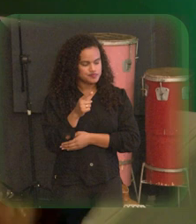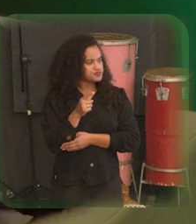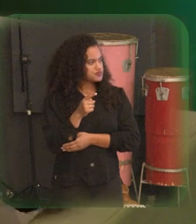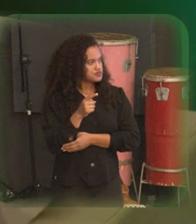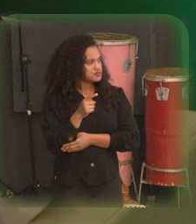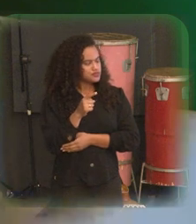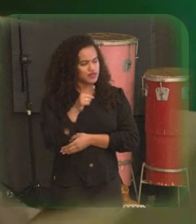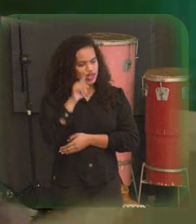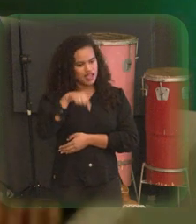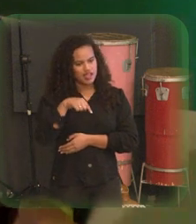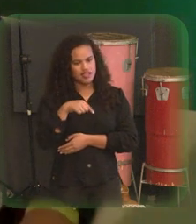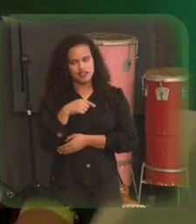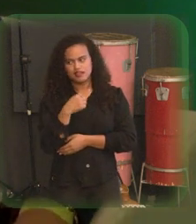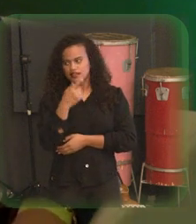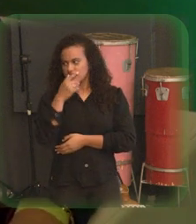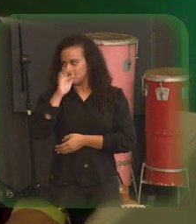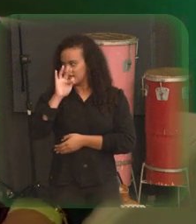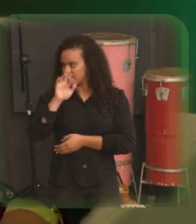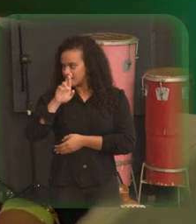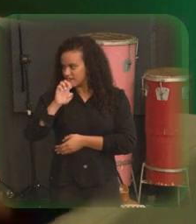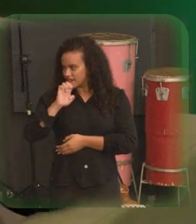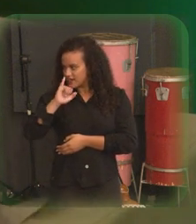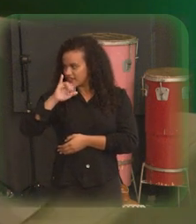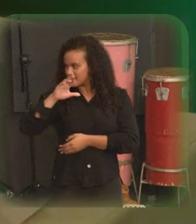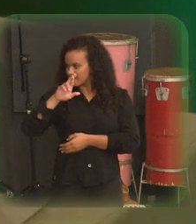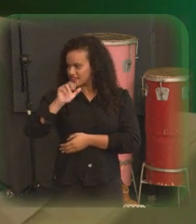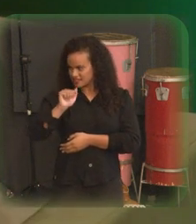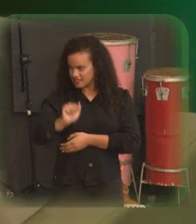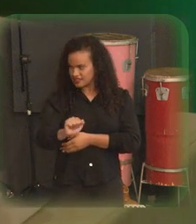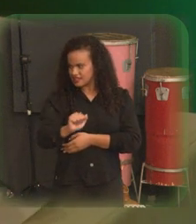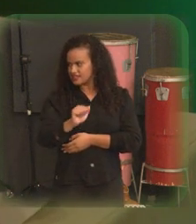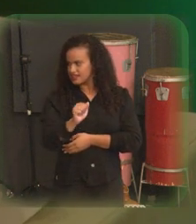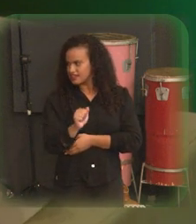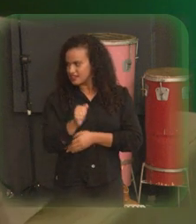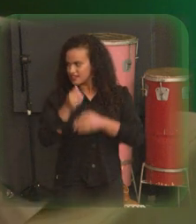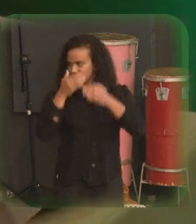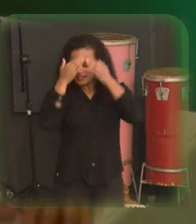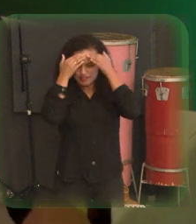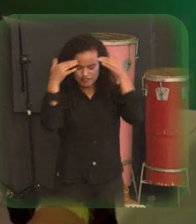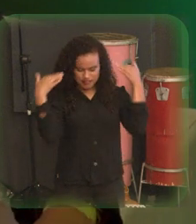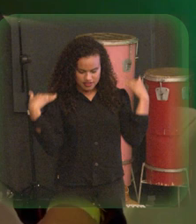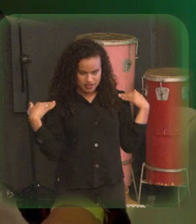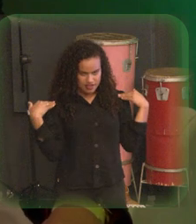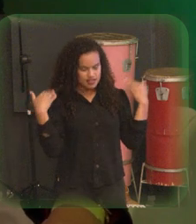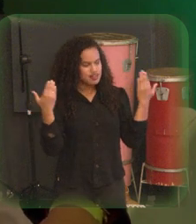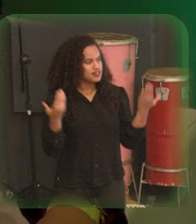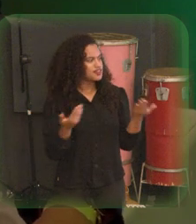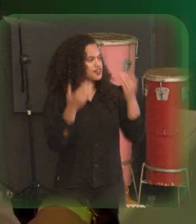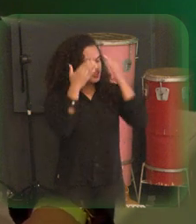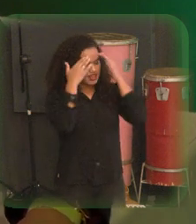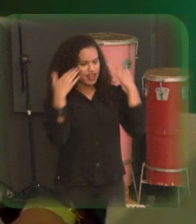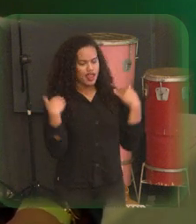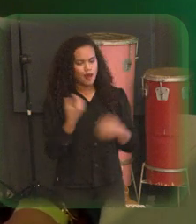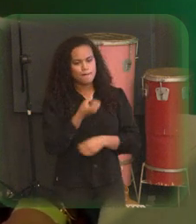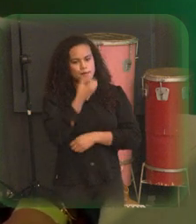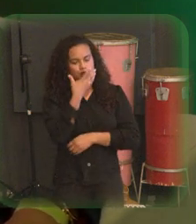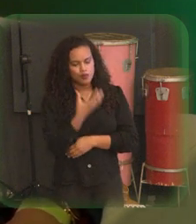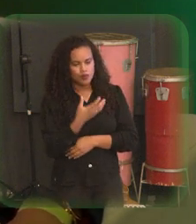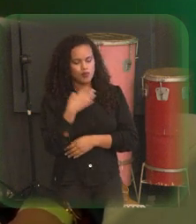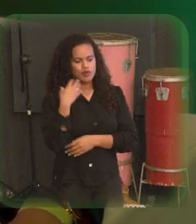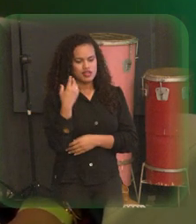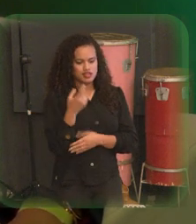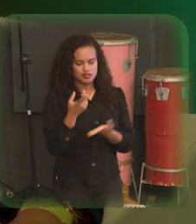ela seria uma freira que seria muito boa com... Ela se inspirou no nome de uma freira que era muito boa com os versos e